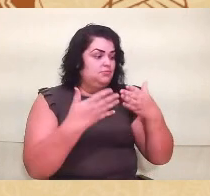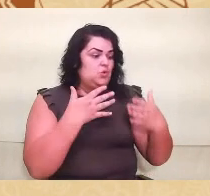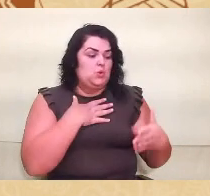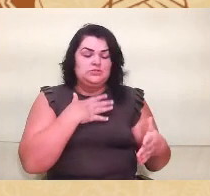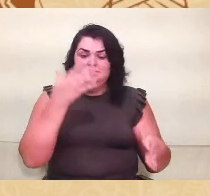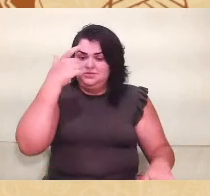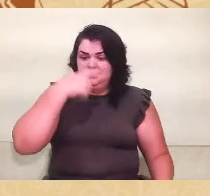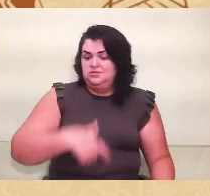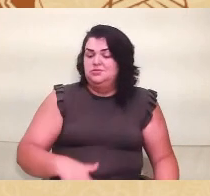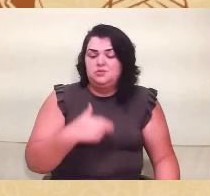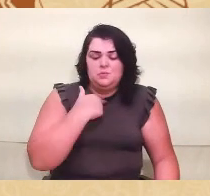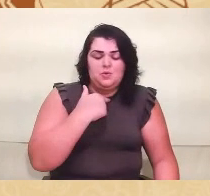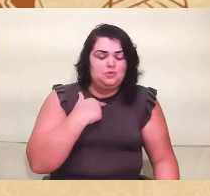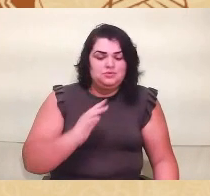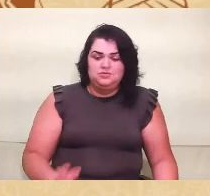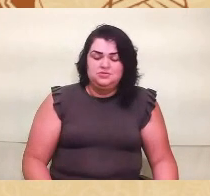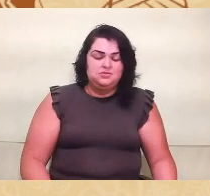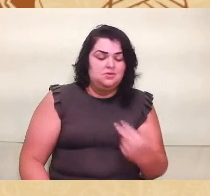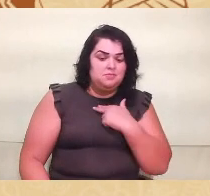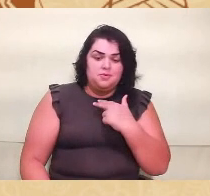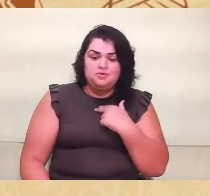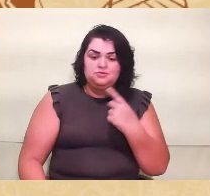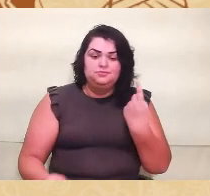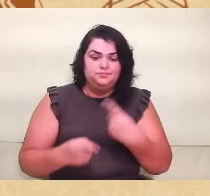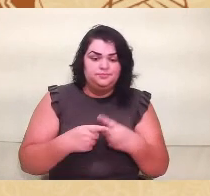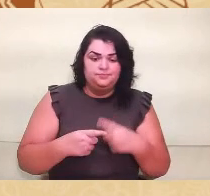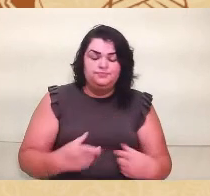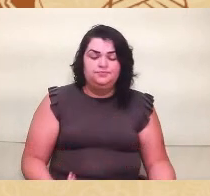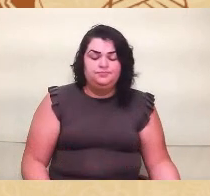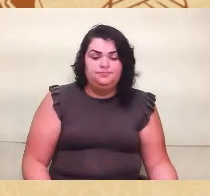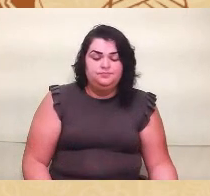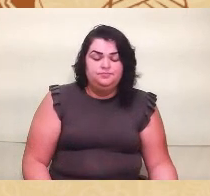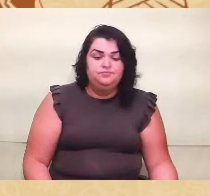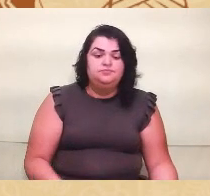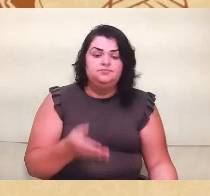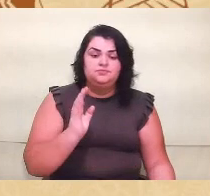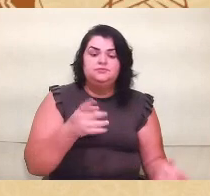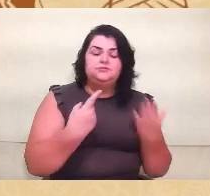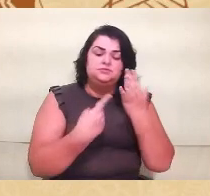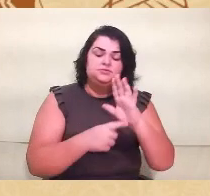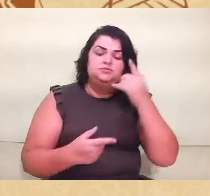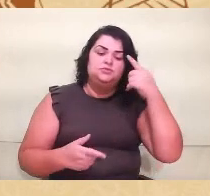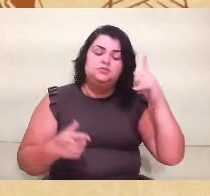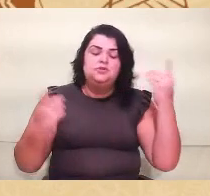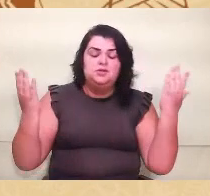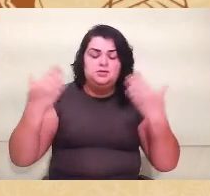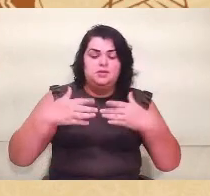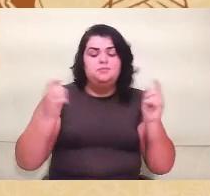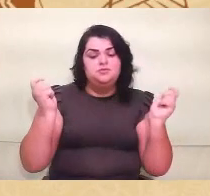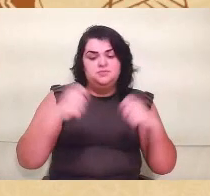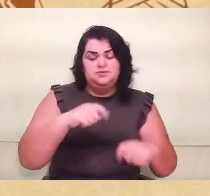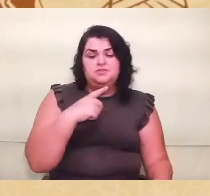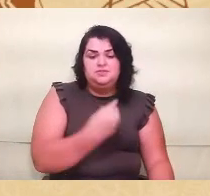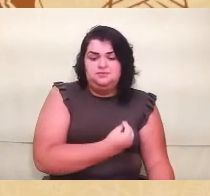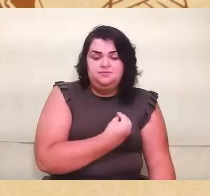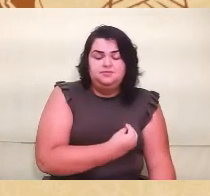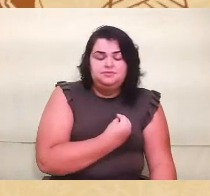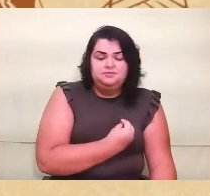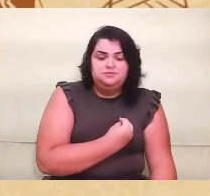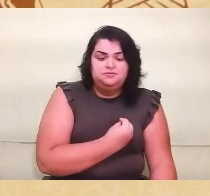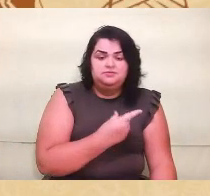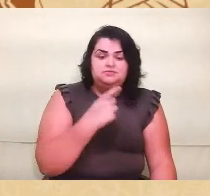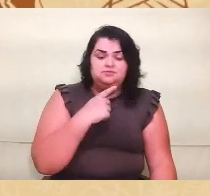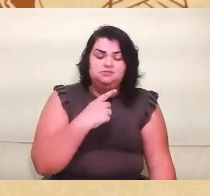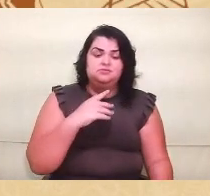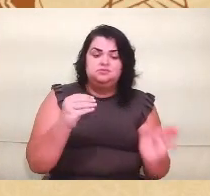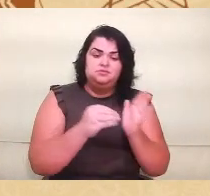Né? Não pode, porque nós apresentamos uma outra possibilidade de vida que se opõe